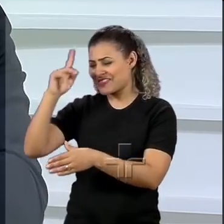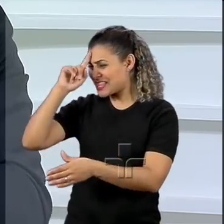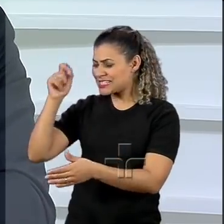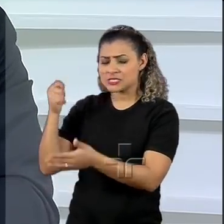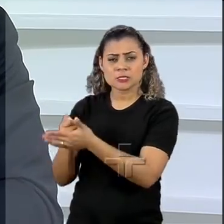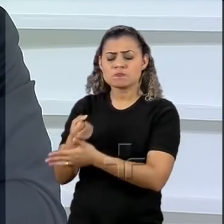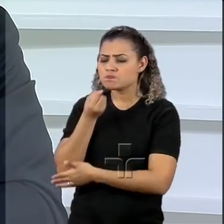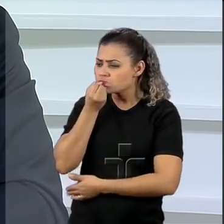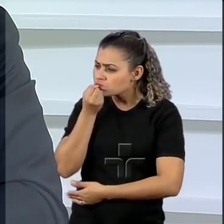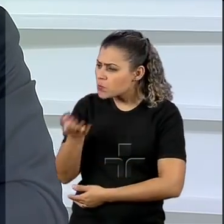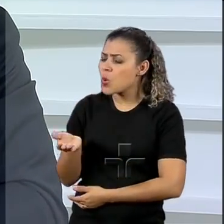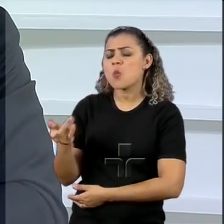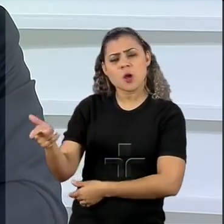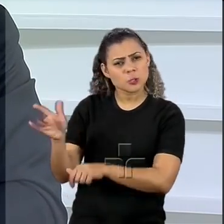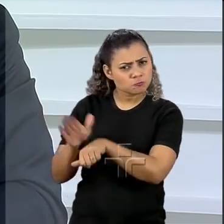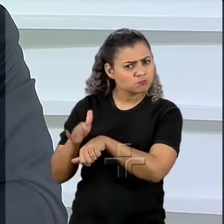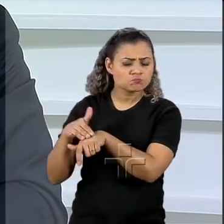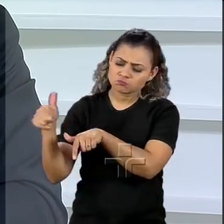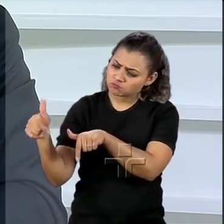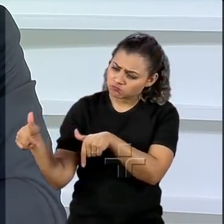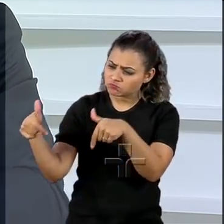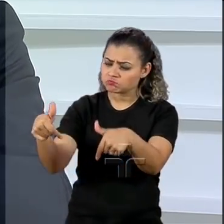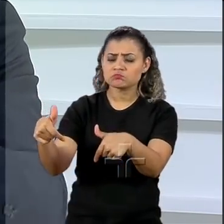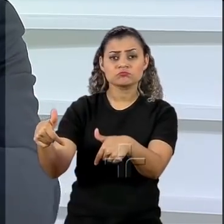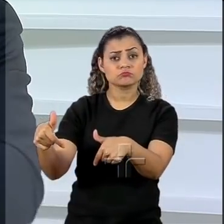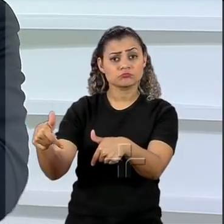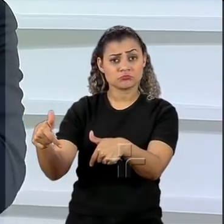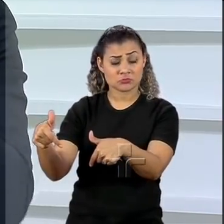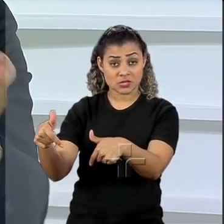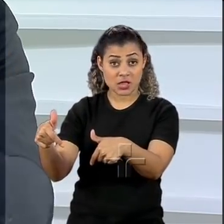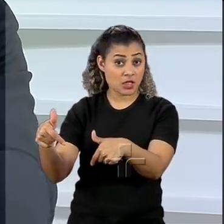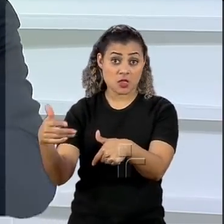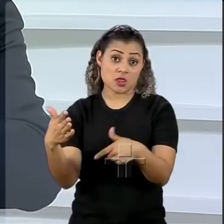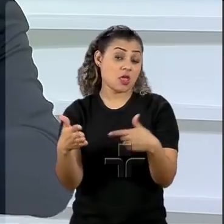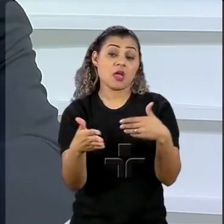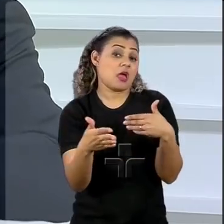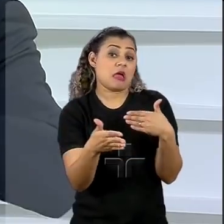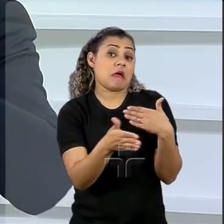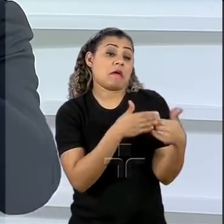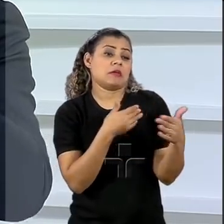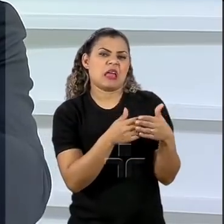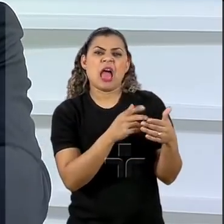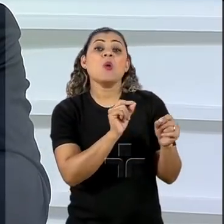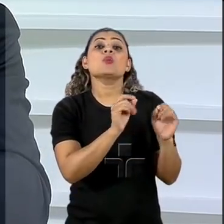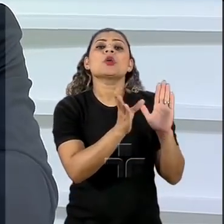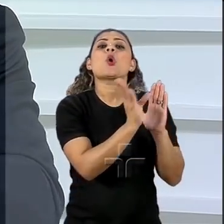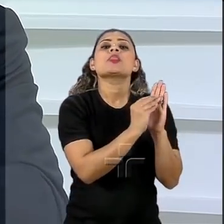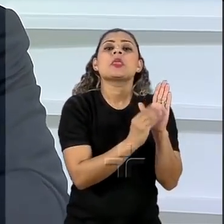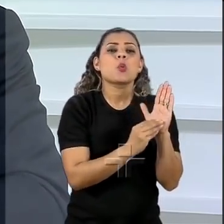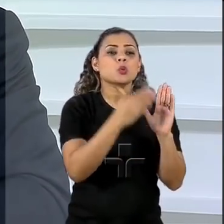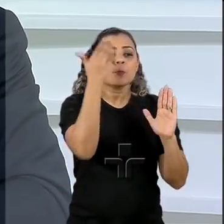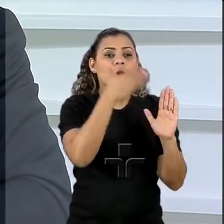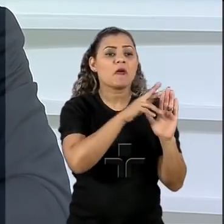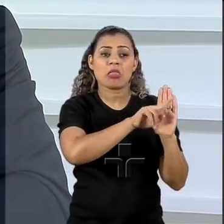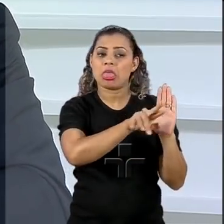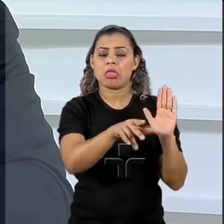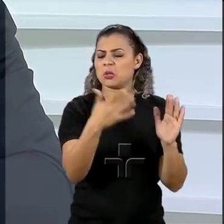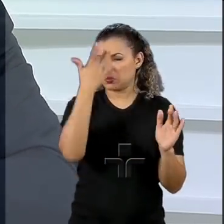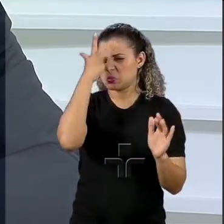decisões que foram tomadas, independentemente dos conteúdos, mas, enfim, do comprometimento